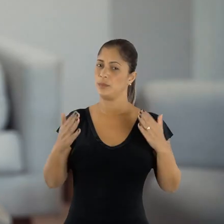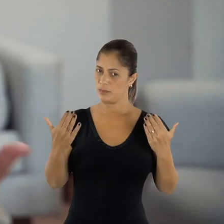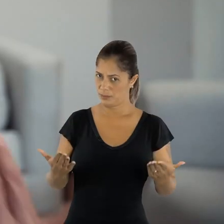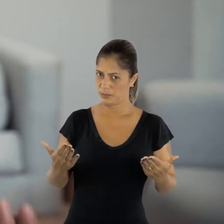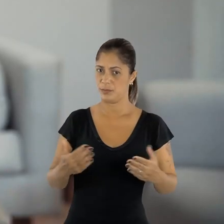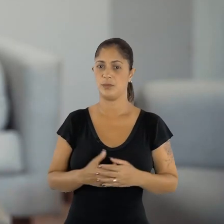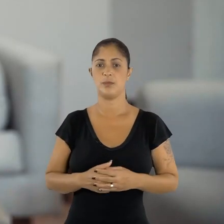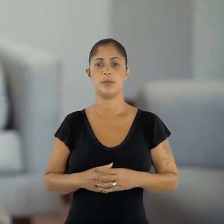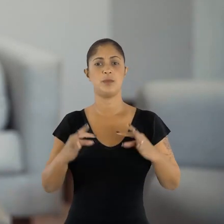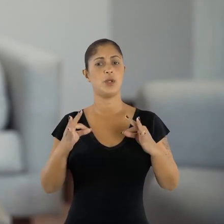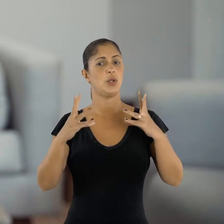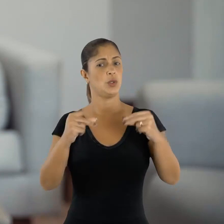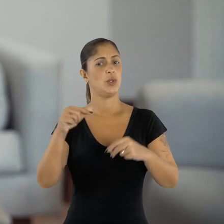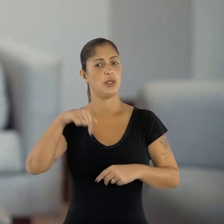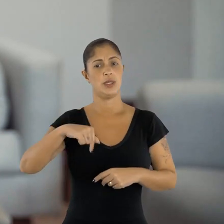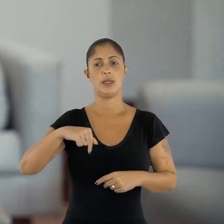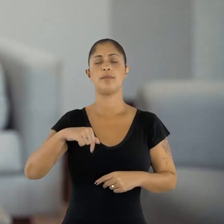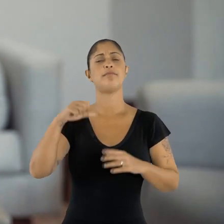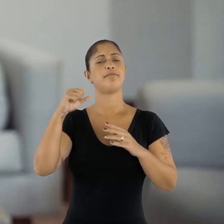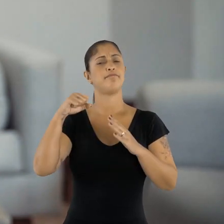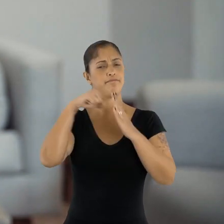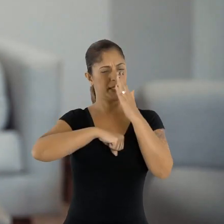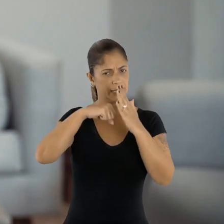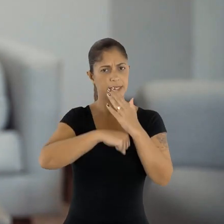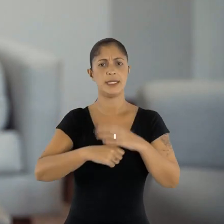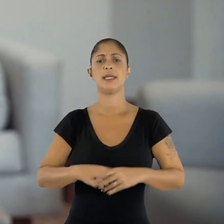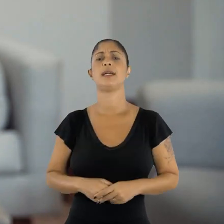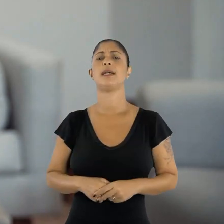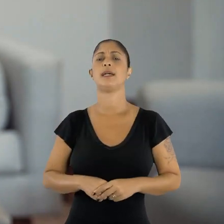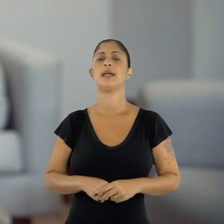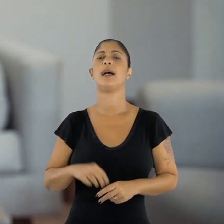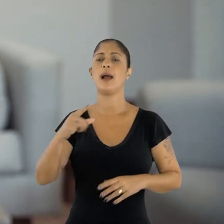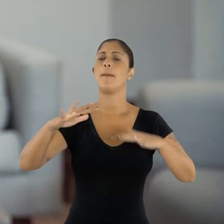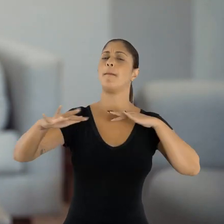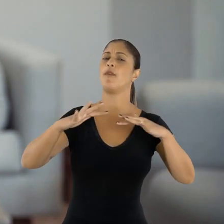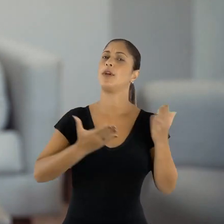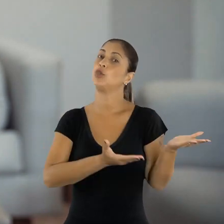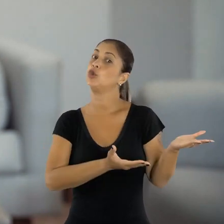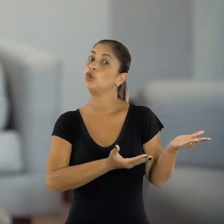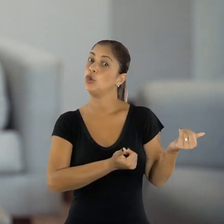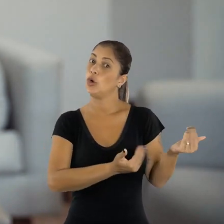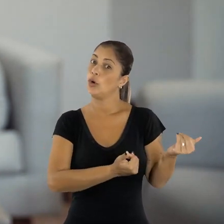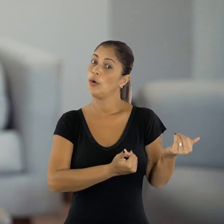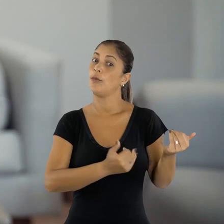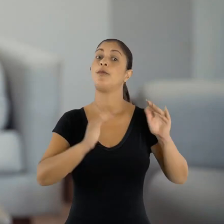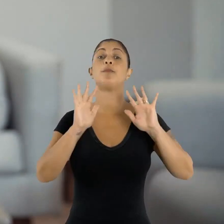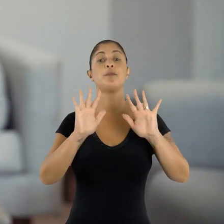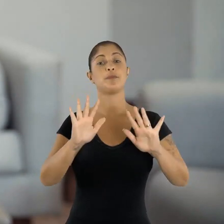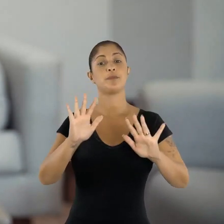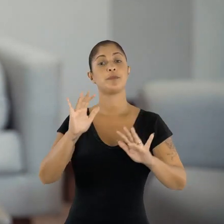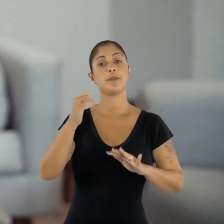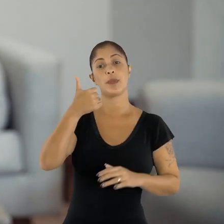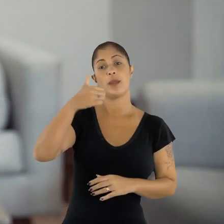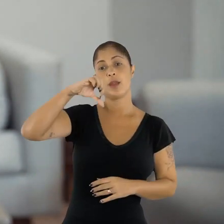Mônica Viniendo yo Baltodano. del mundo de la teología Sou de la eu do mundo da liberación y de la teologia da militancia libertação e da de militância los movimientos e dos juveniles. movimentos